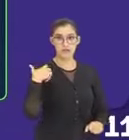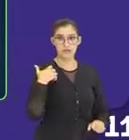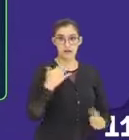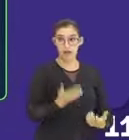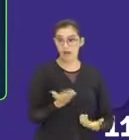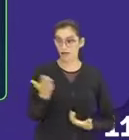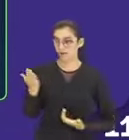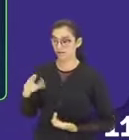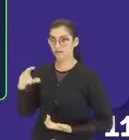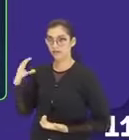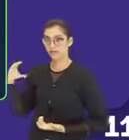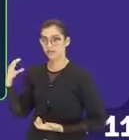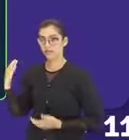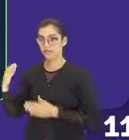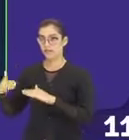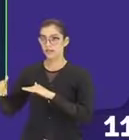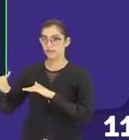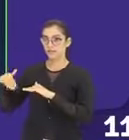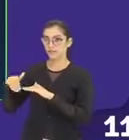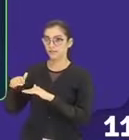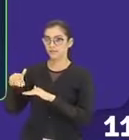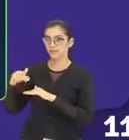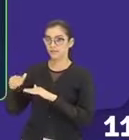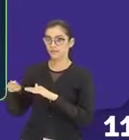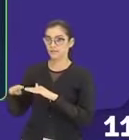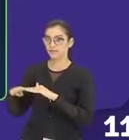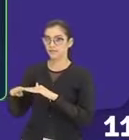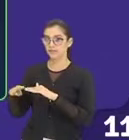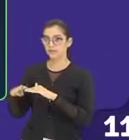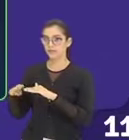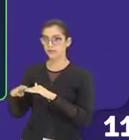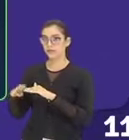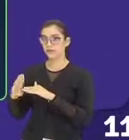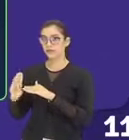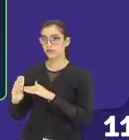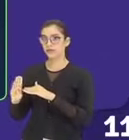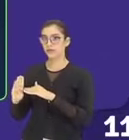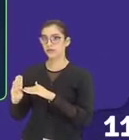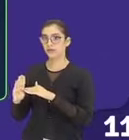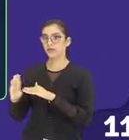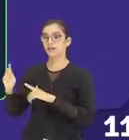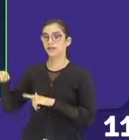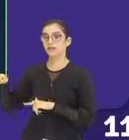Aqui é Galileu, beleza? Aqui é Aristóteles e Ptolomeu, te lembra?